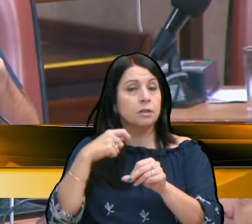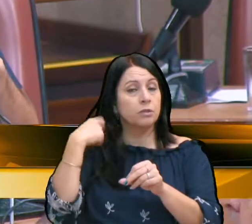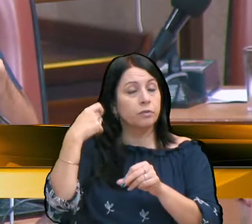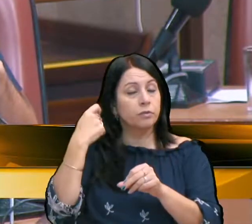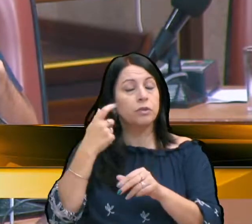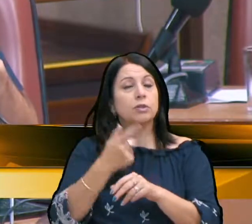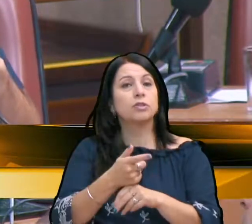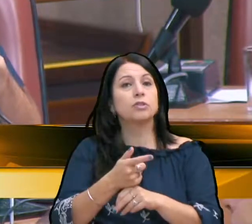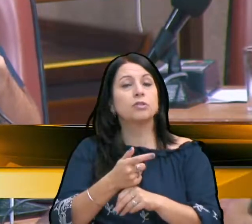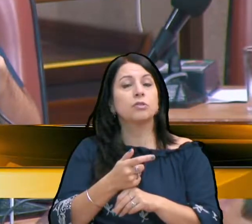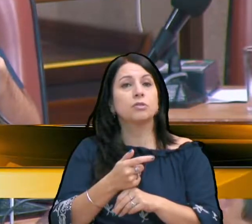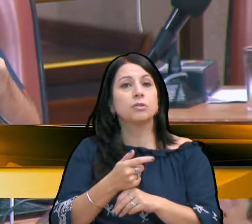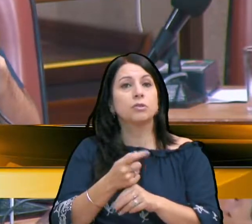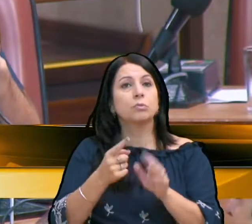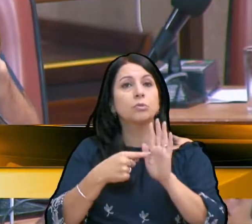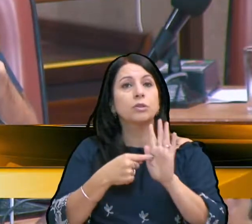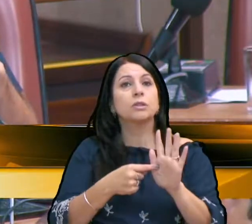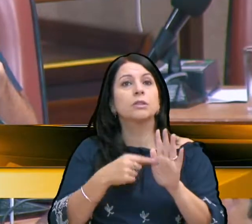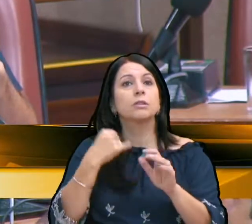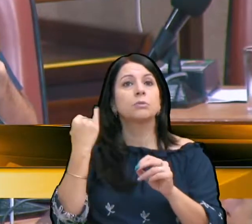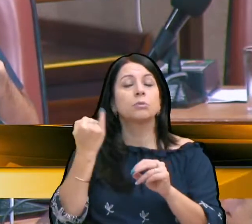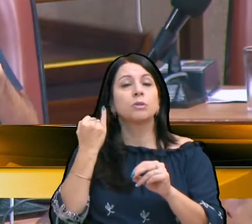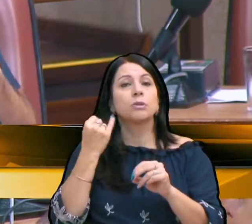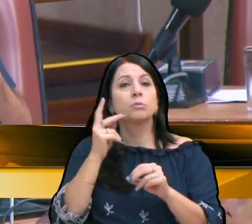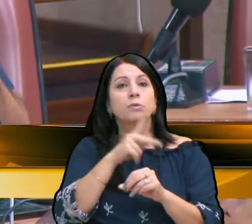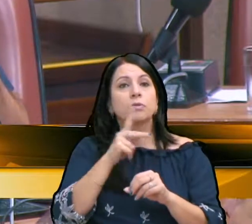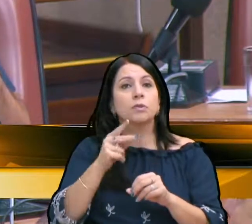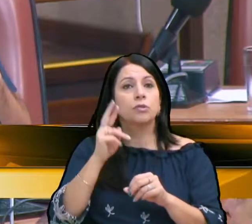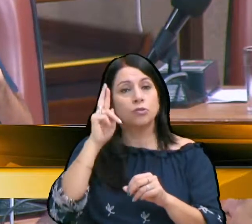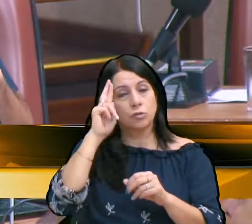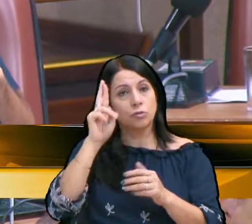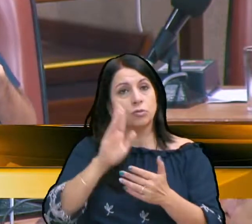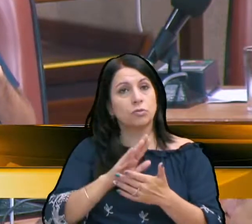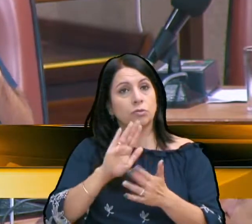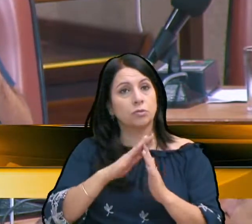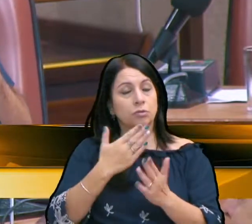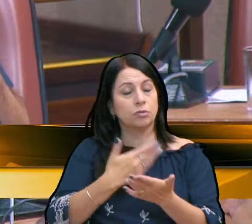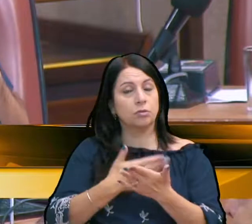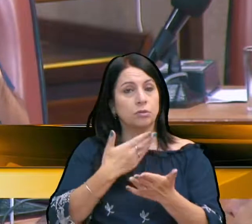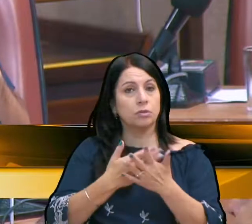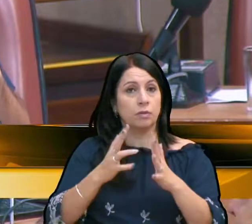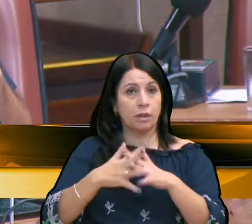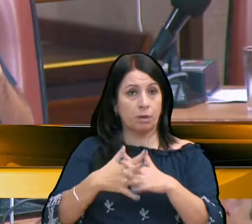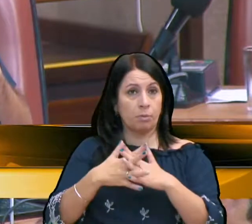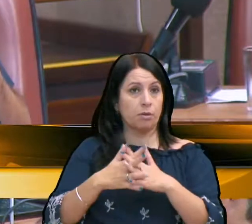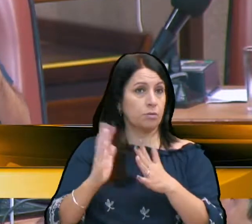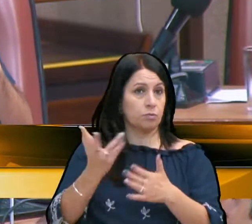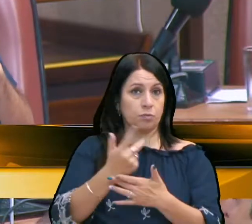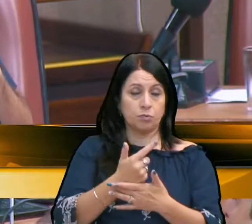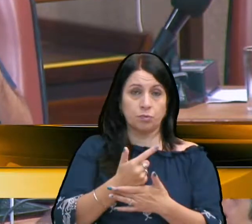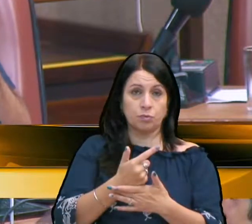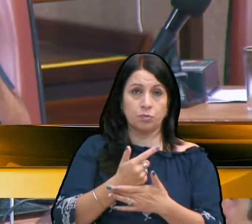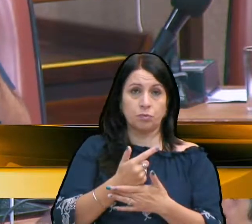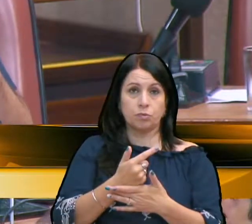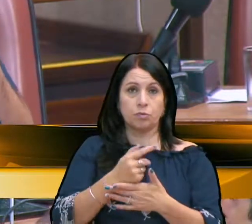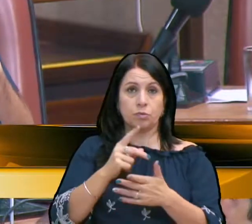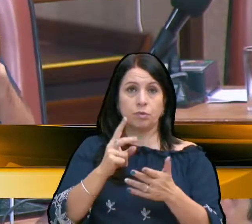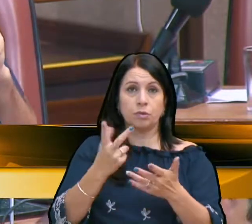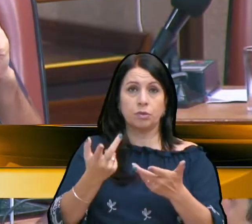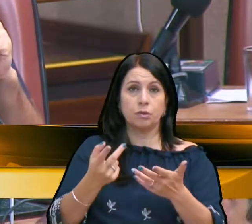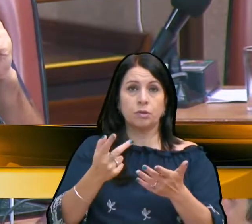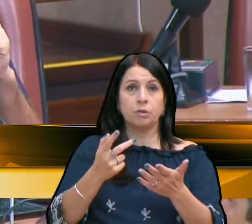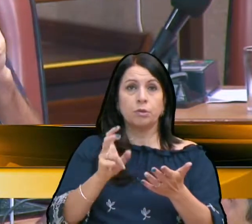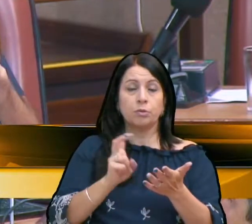Périco, fazendo vídeos, mostrando a importância desses professores, dessas diretoras na escola, que vai atrapalhar tudo. É a questão do banco, é a questão de